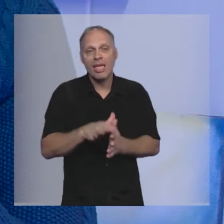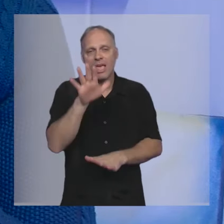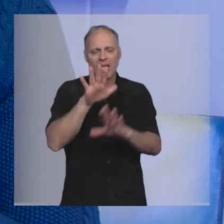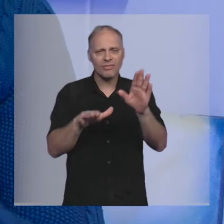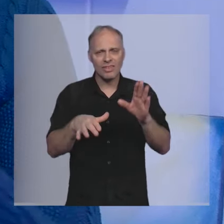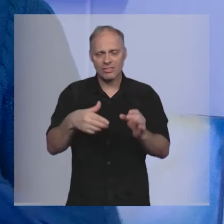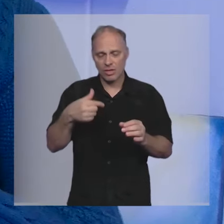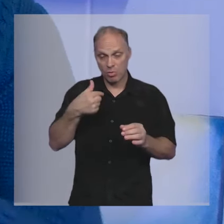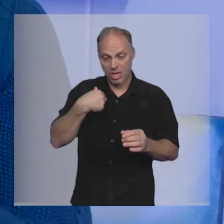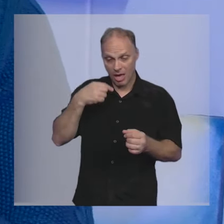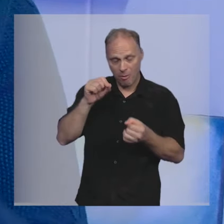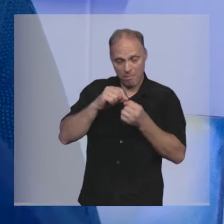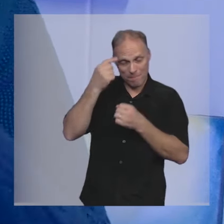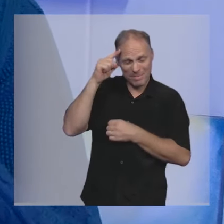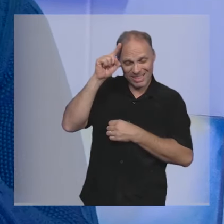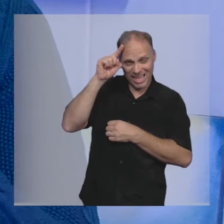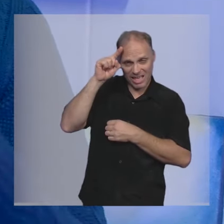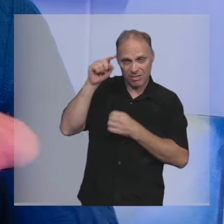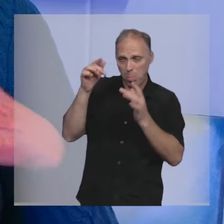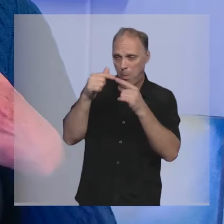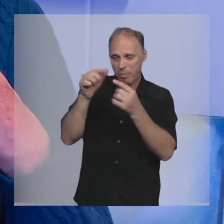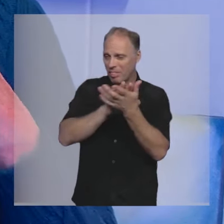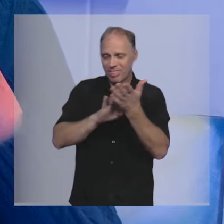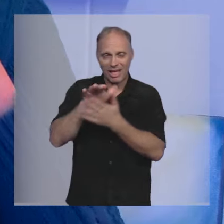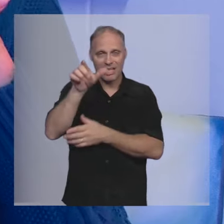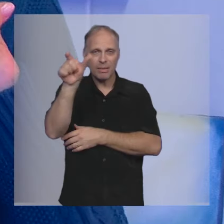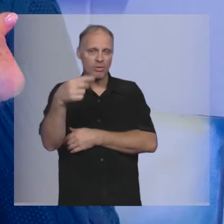às vezes, não tem nada a ver com aquilo que